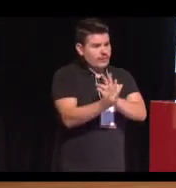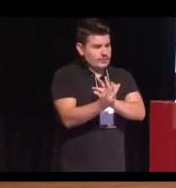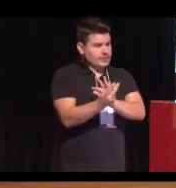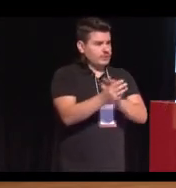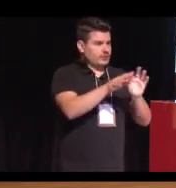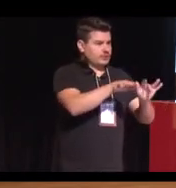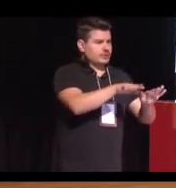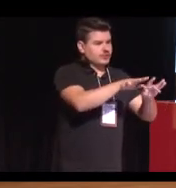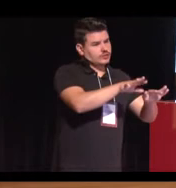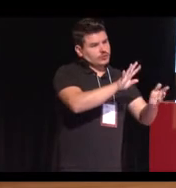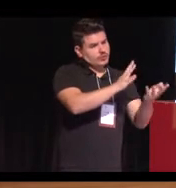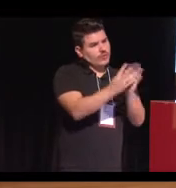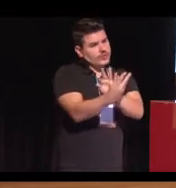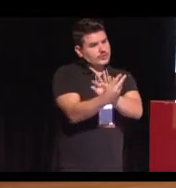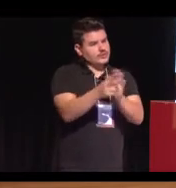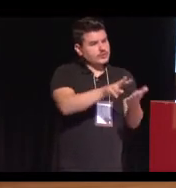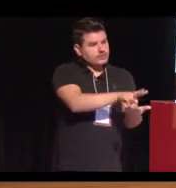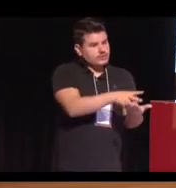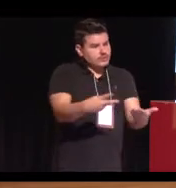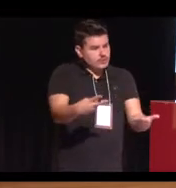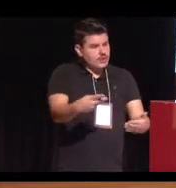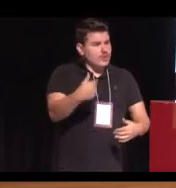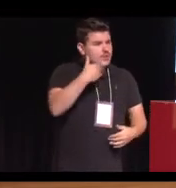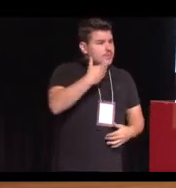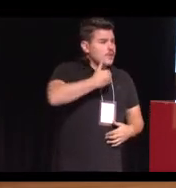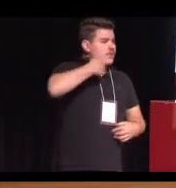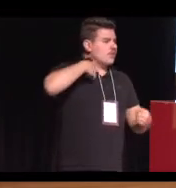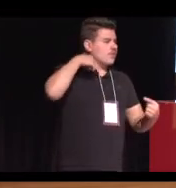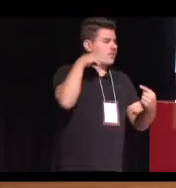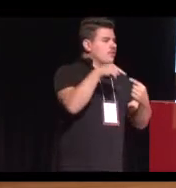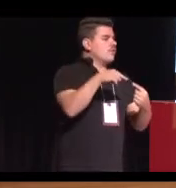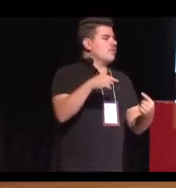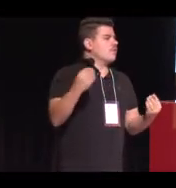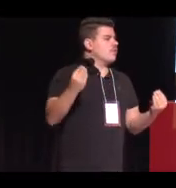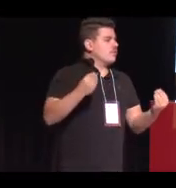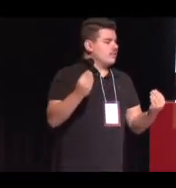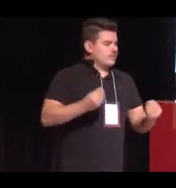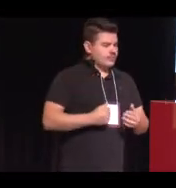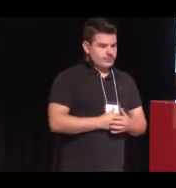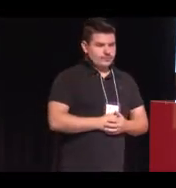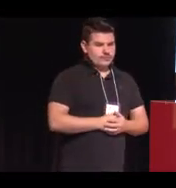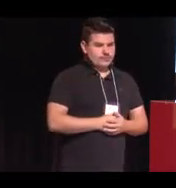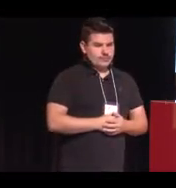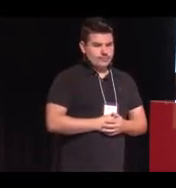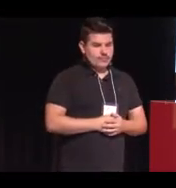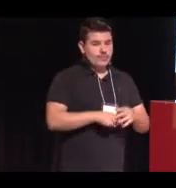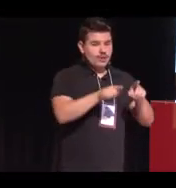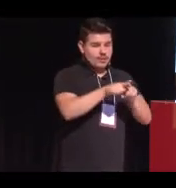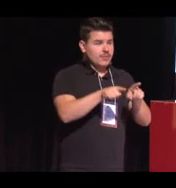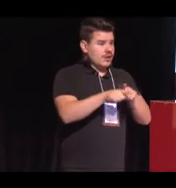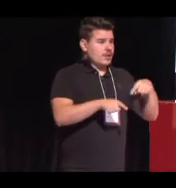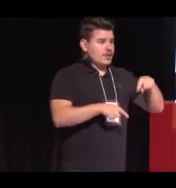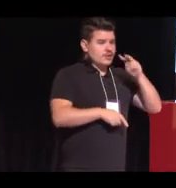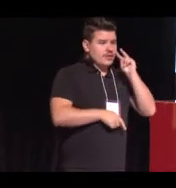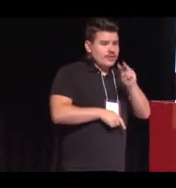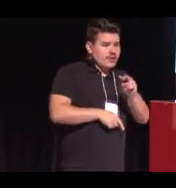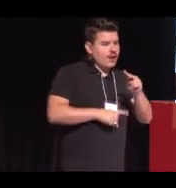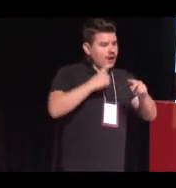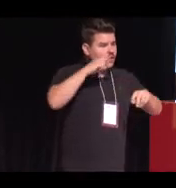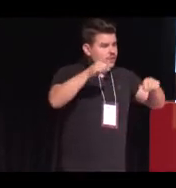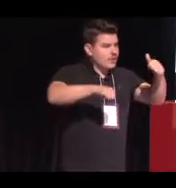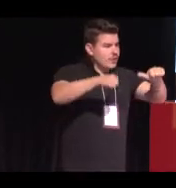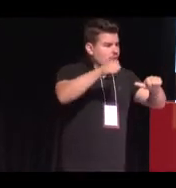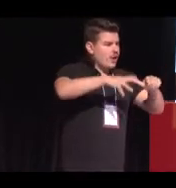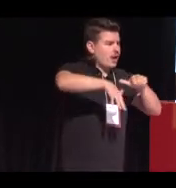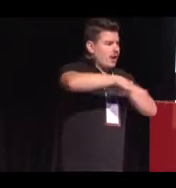tentar melhorar, como que isso tudo se encaixava Também a gente avaliou algumas decisões